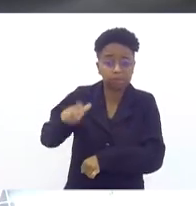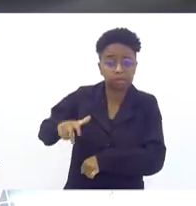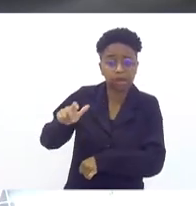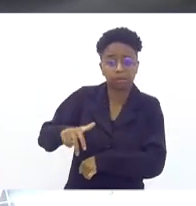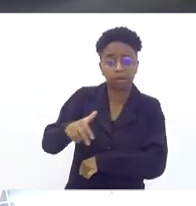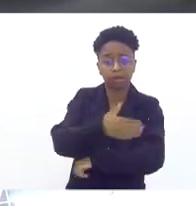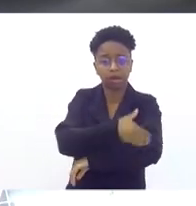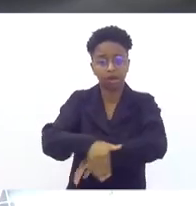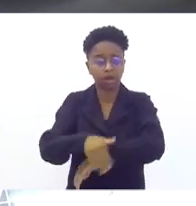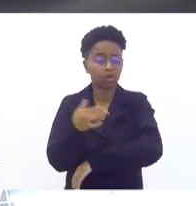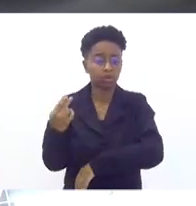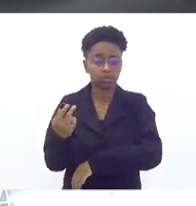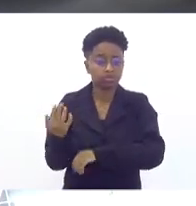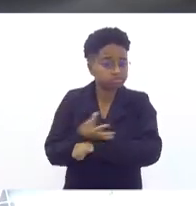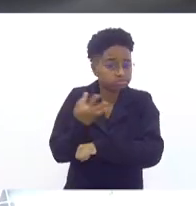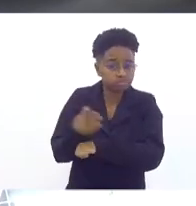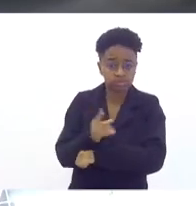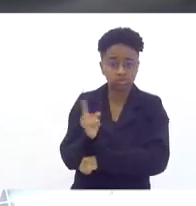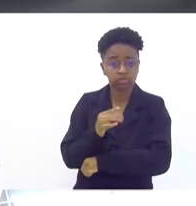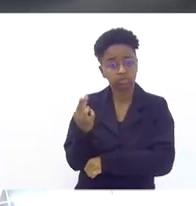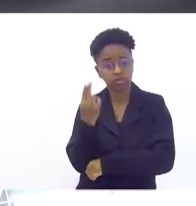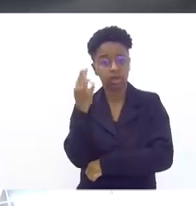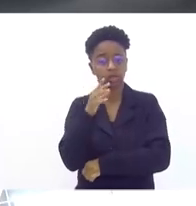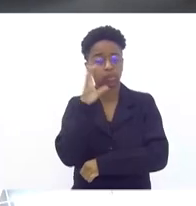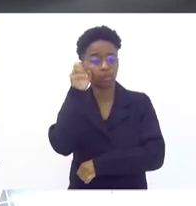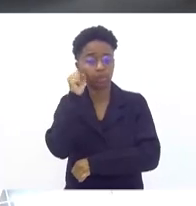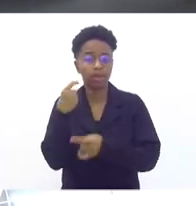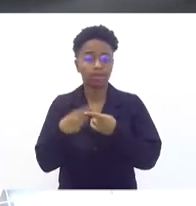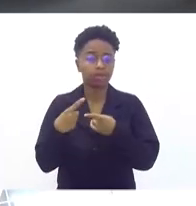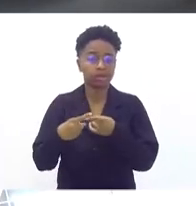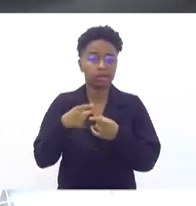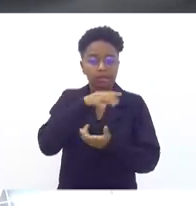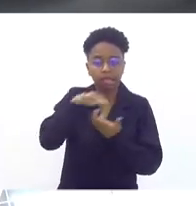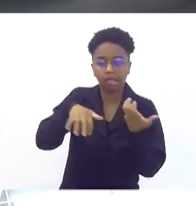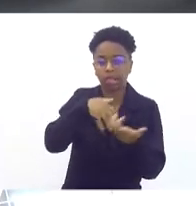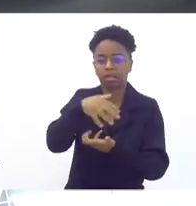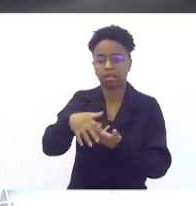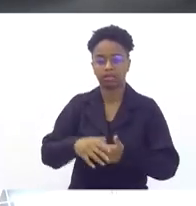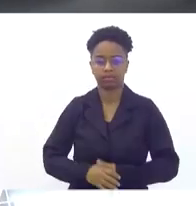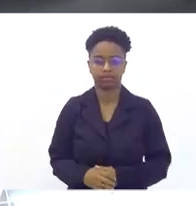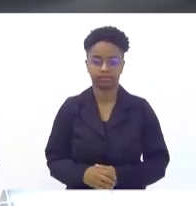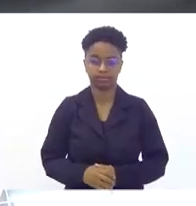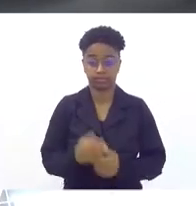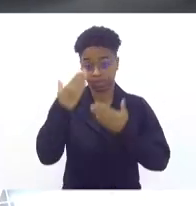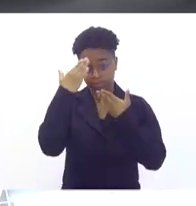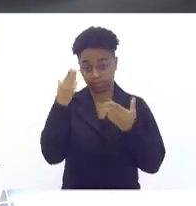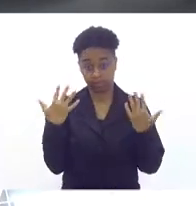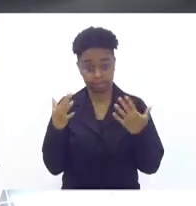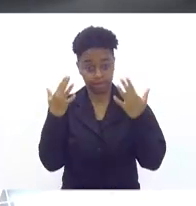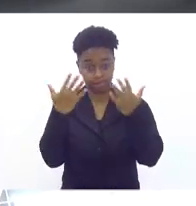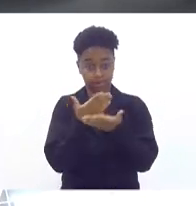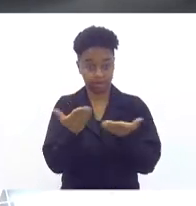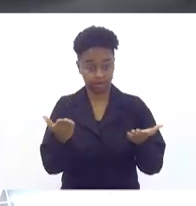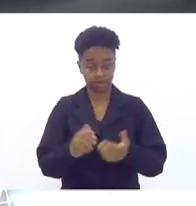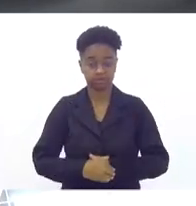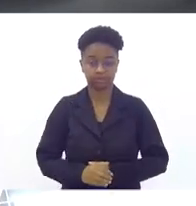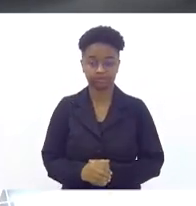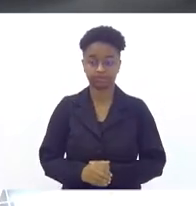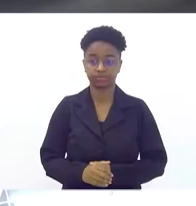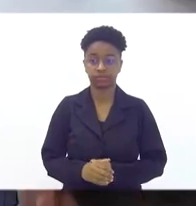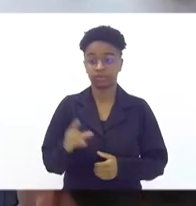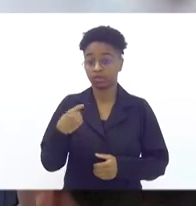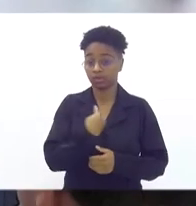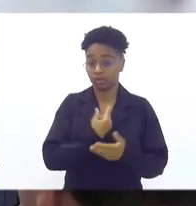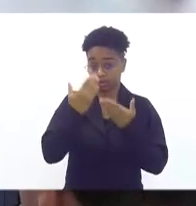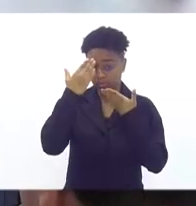rua não aguenta mais dormir porque não tem condição porque a ordem pública não permite Obrigado a todos e parabéns pela iniciativa acho que agradecemos os Vereador